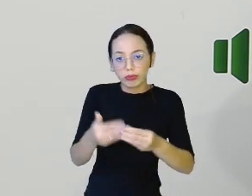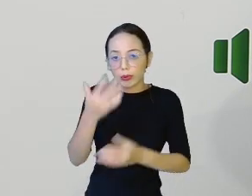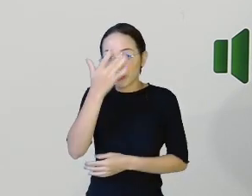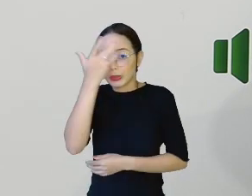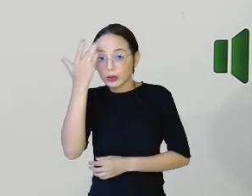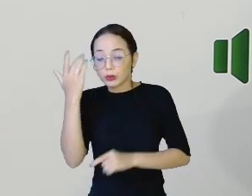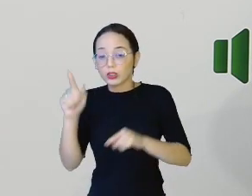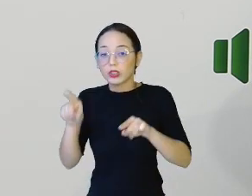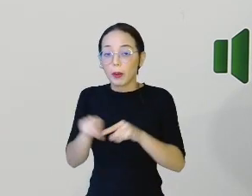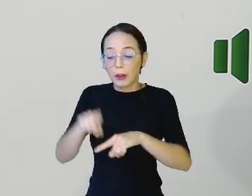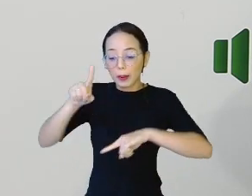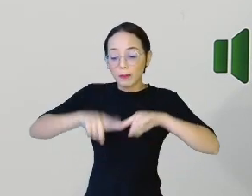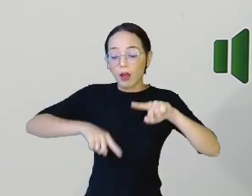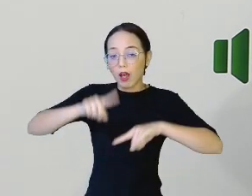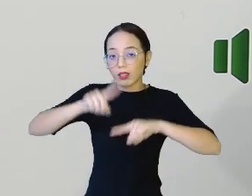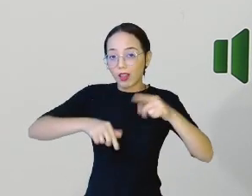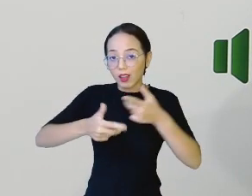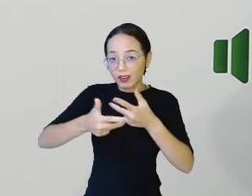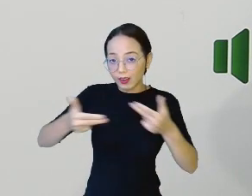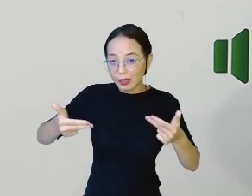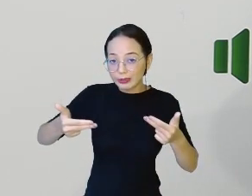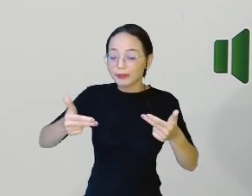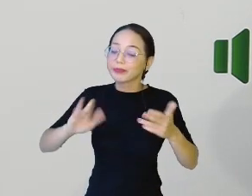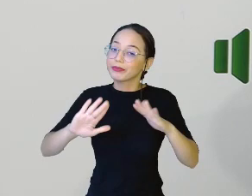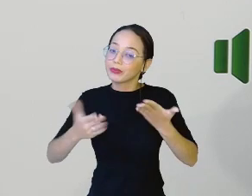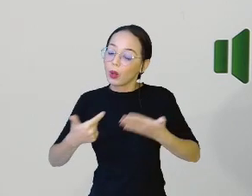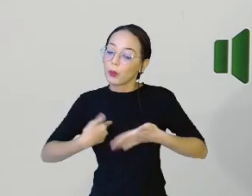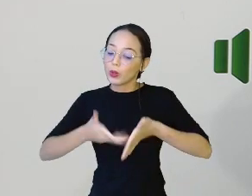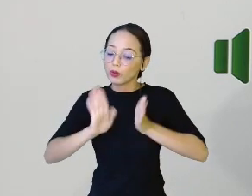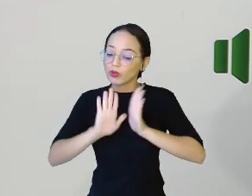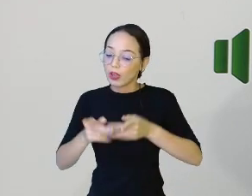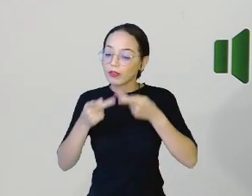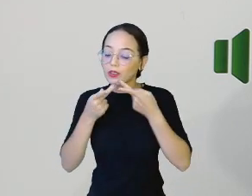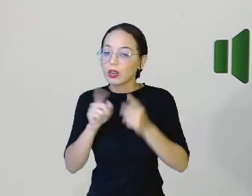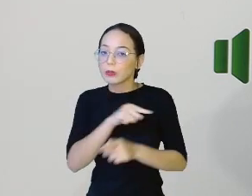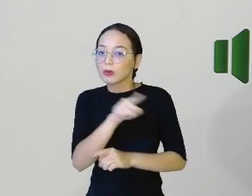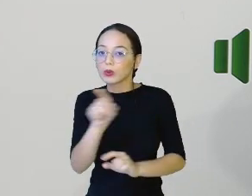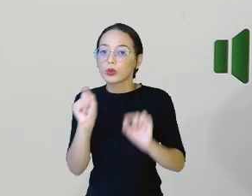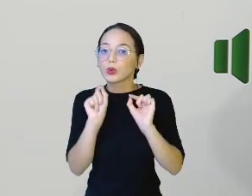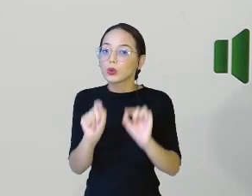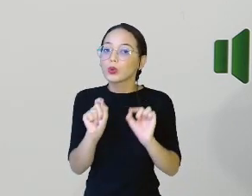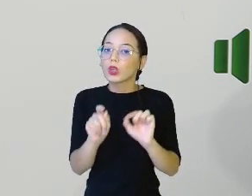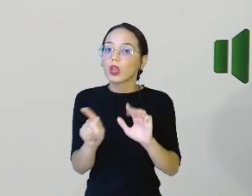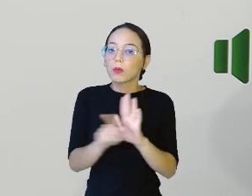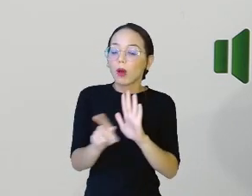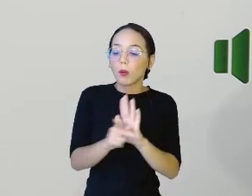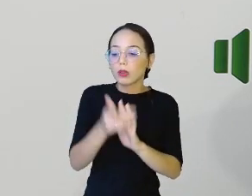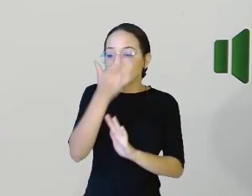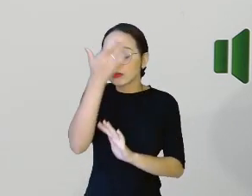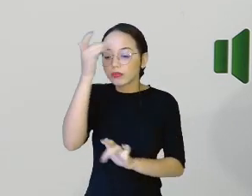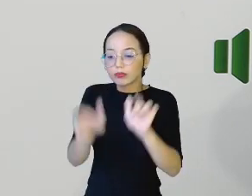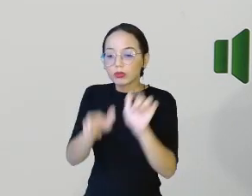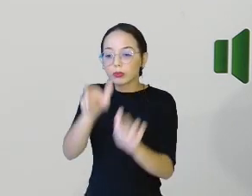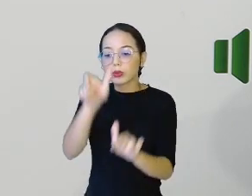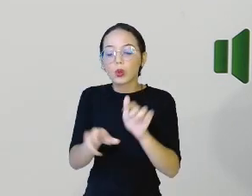e mercadorias. Então, veja, eu falei para vocês que as